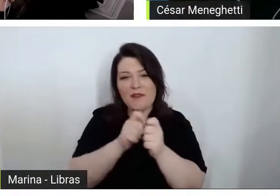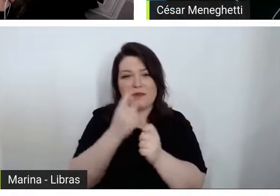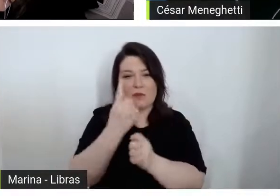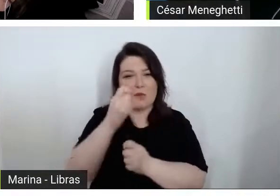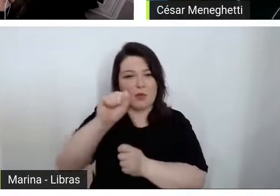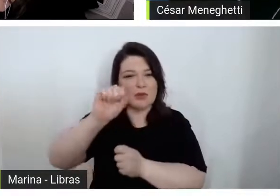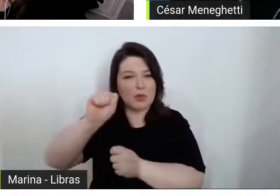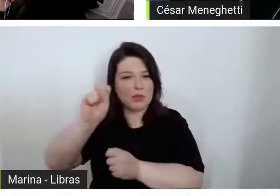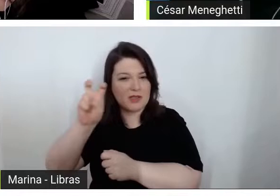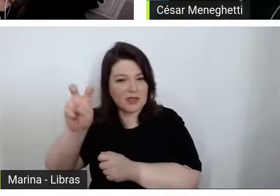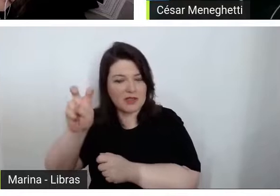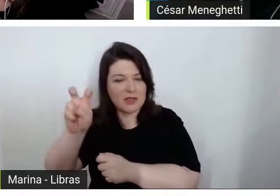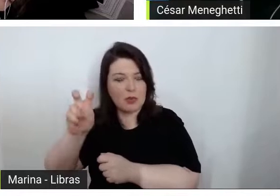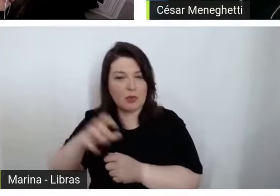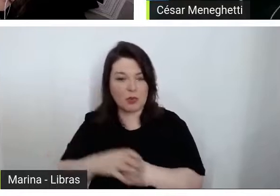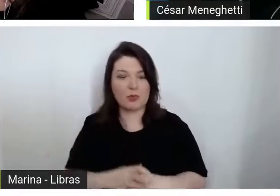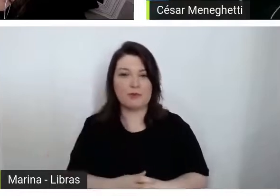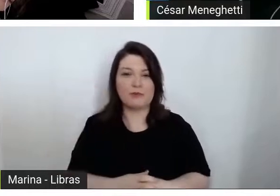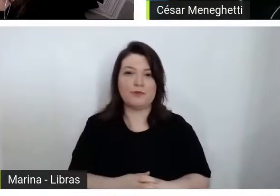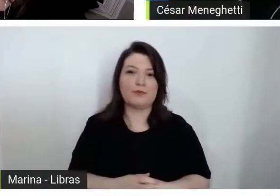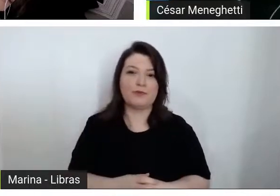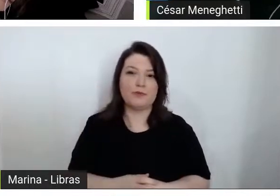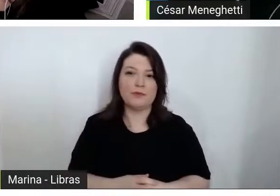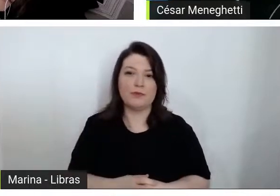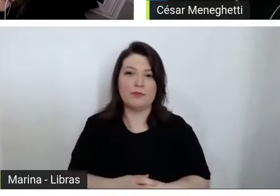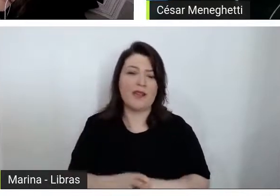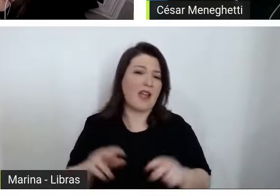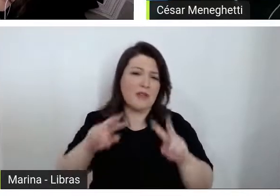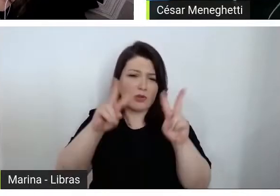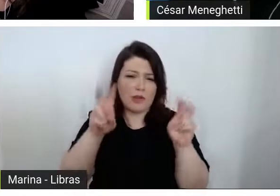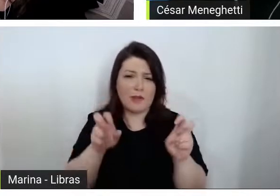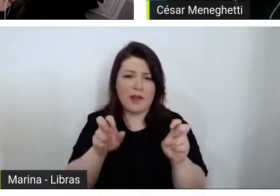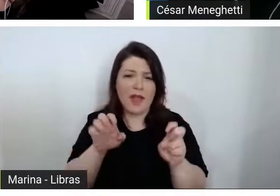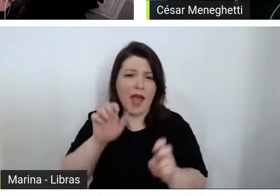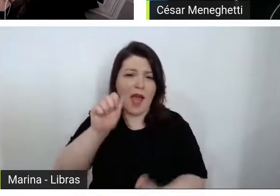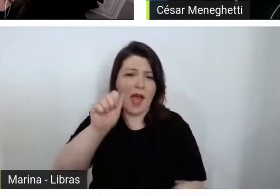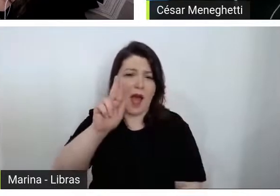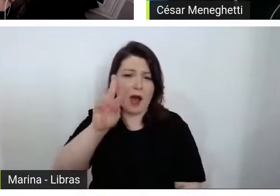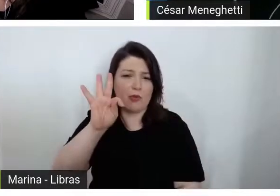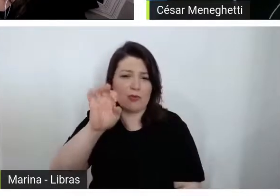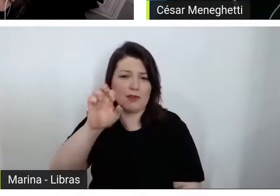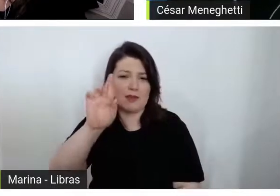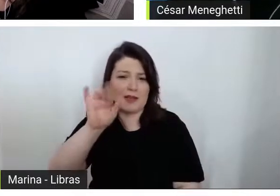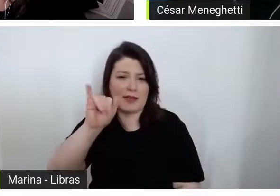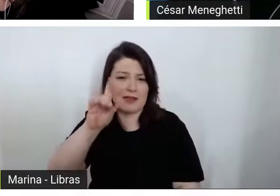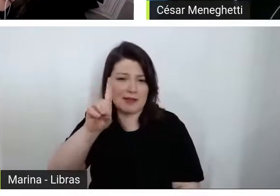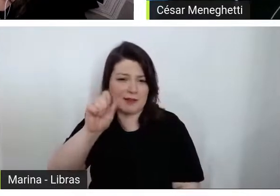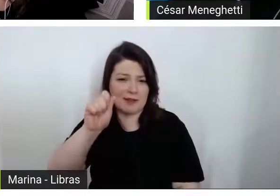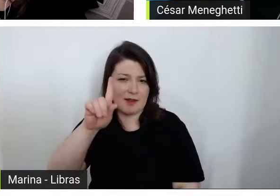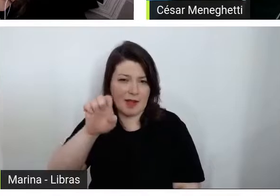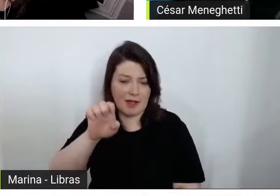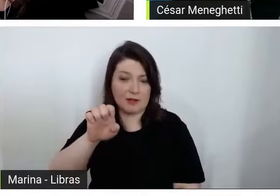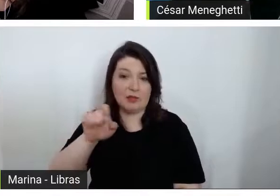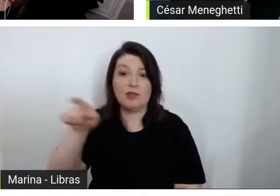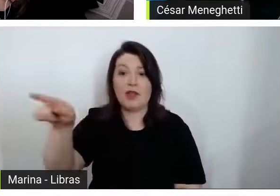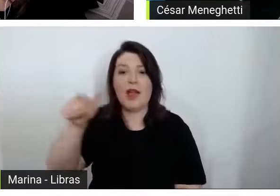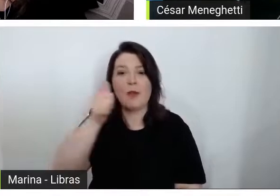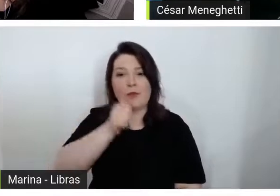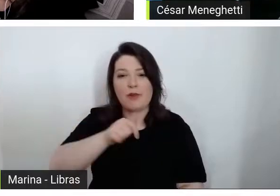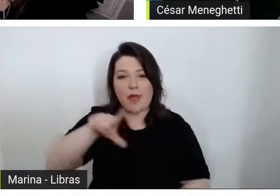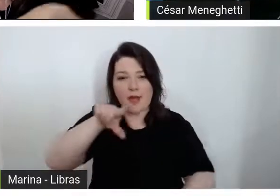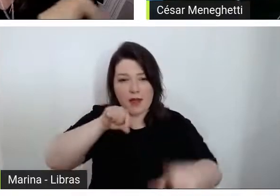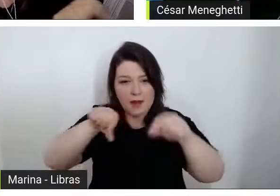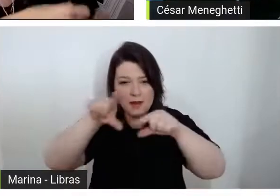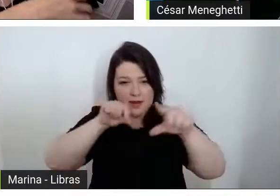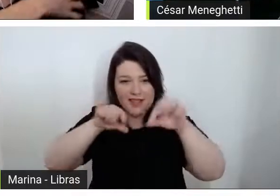alteridade. Então, a ideia é da curadora Simonetta Lux, que foi aluna